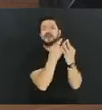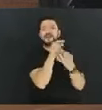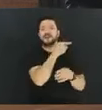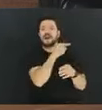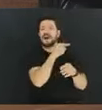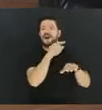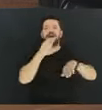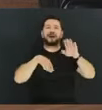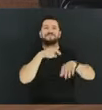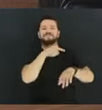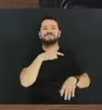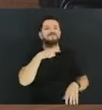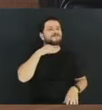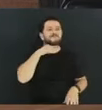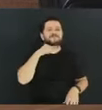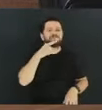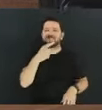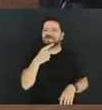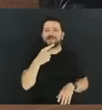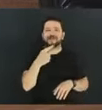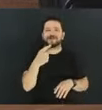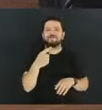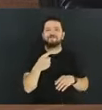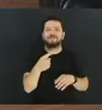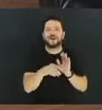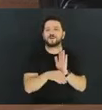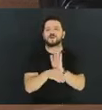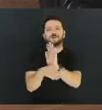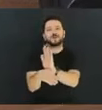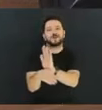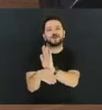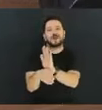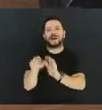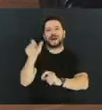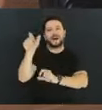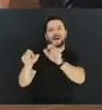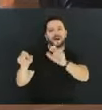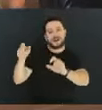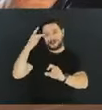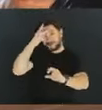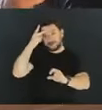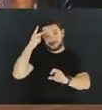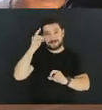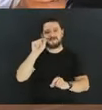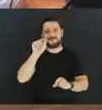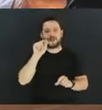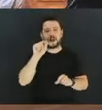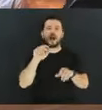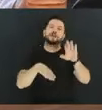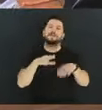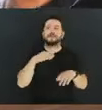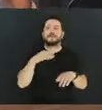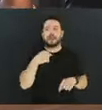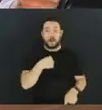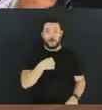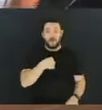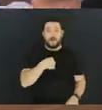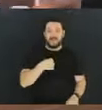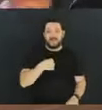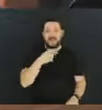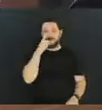salvaguardar esse atendimento a essas pessoas. Até corrijo a minha falha, no momento eu falei terceira idade, mas